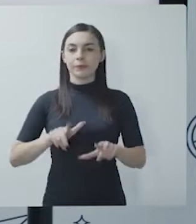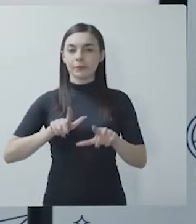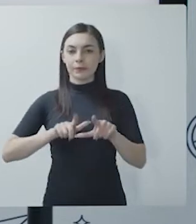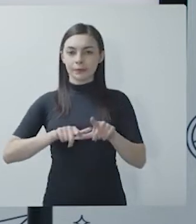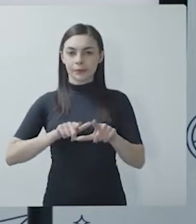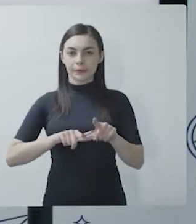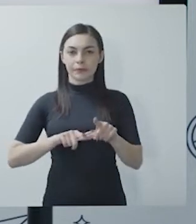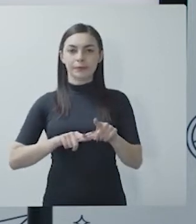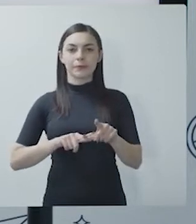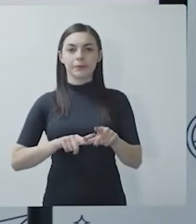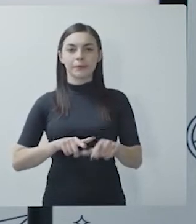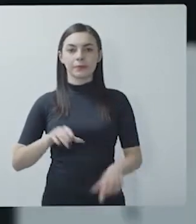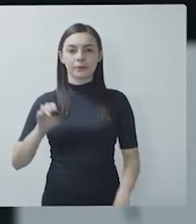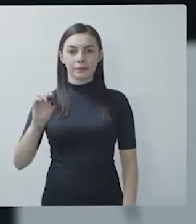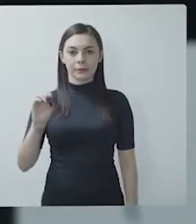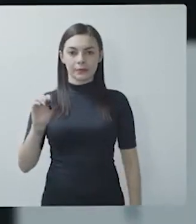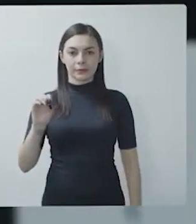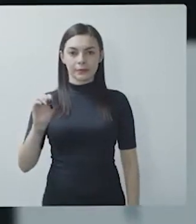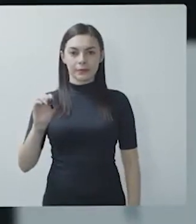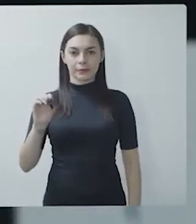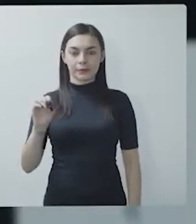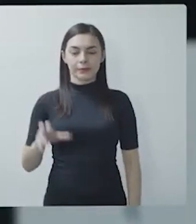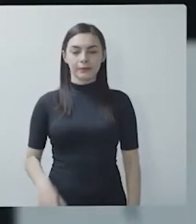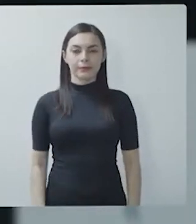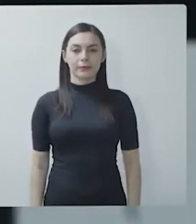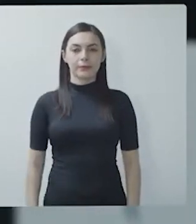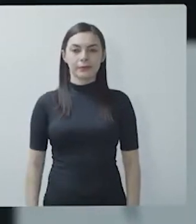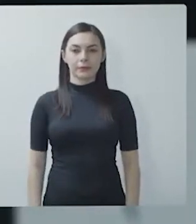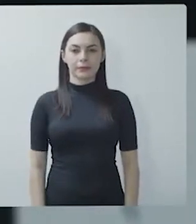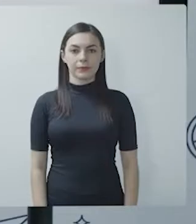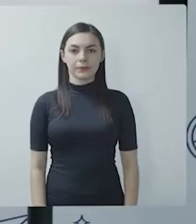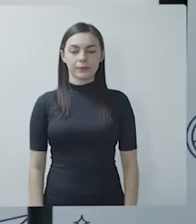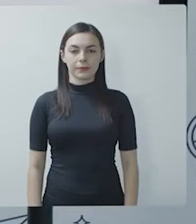a letra O.